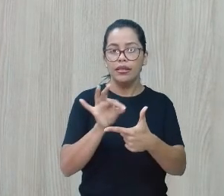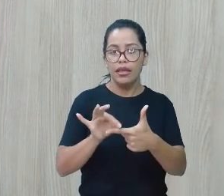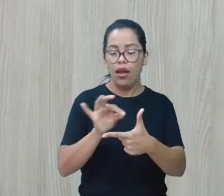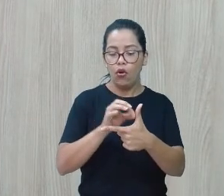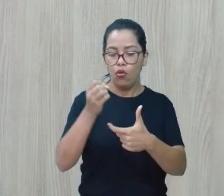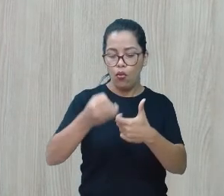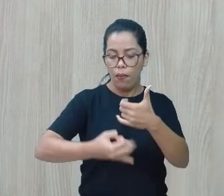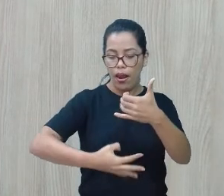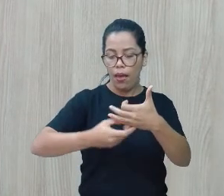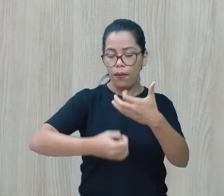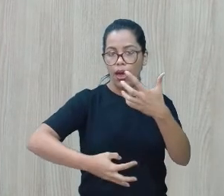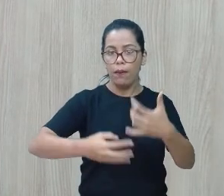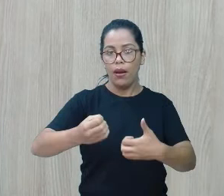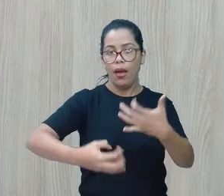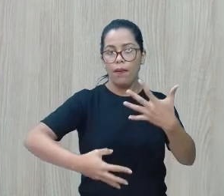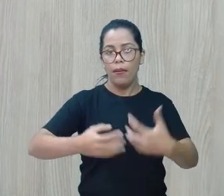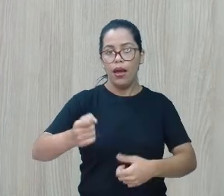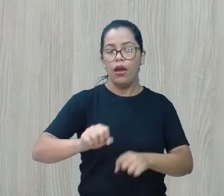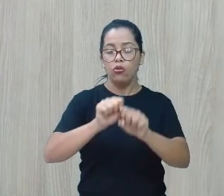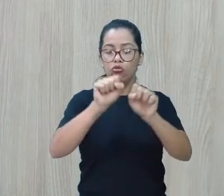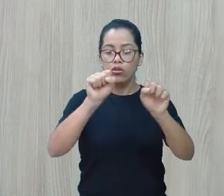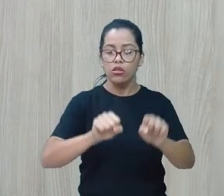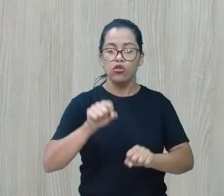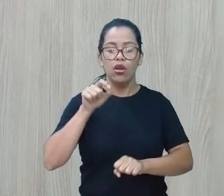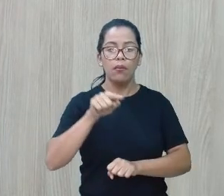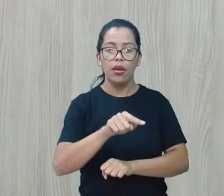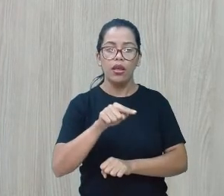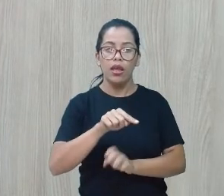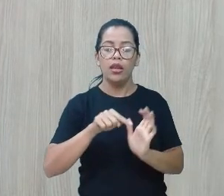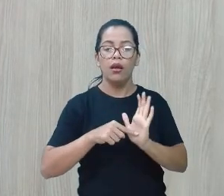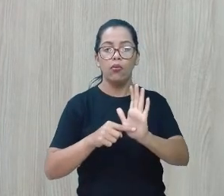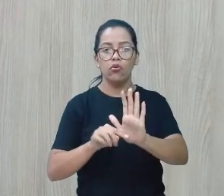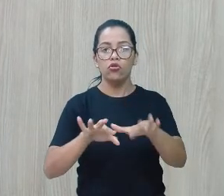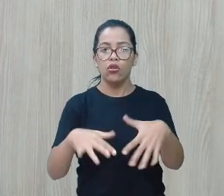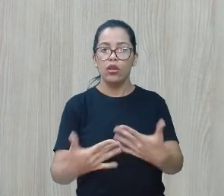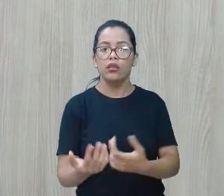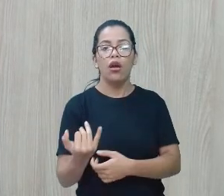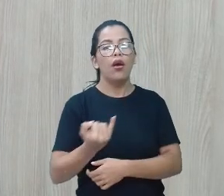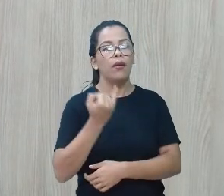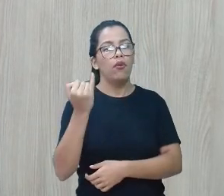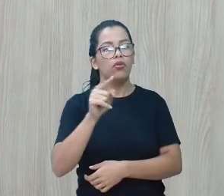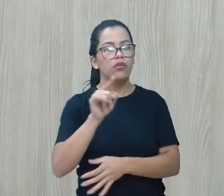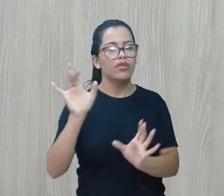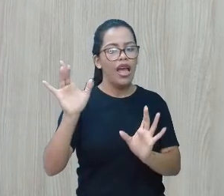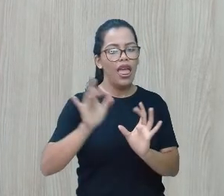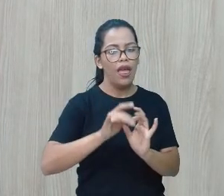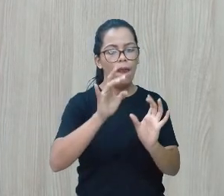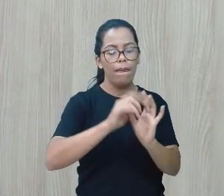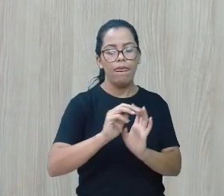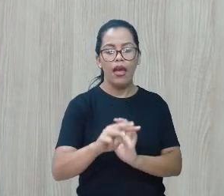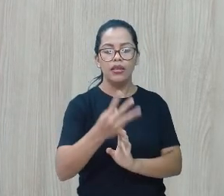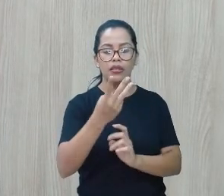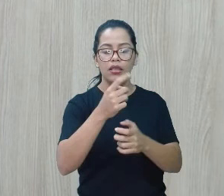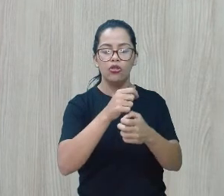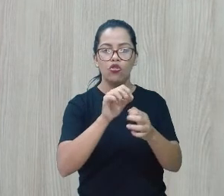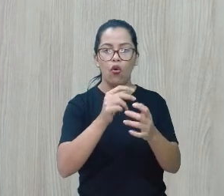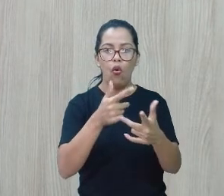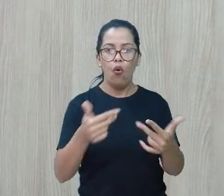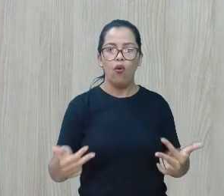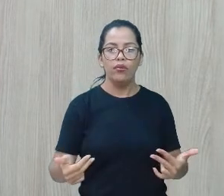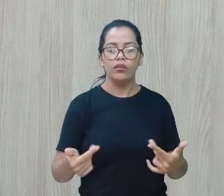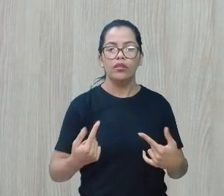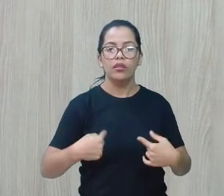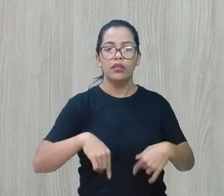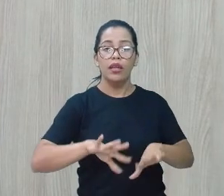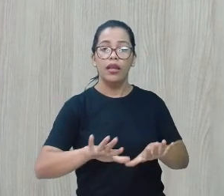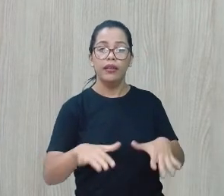descrito naquele sistema que ele está mostrando ali. Então é importante você conectar essas três coisas que o professor Pedro está trazendo, né? Ou seja, além dele